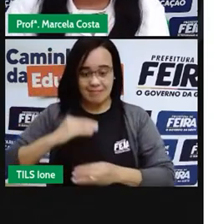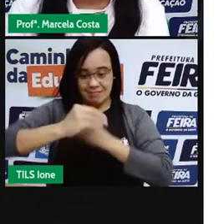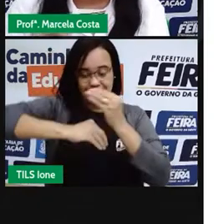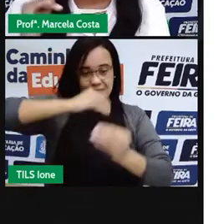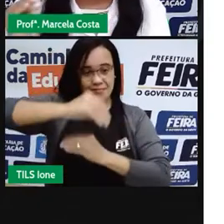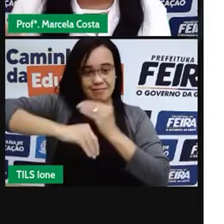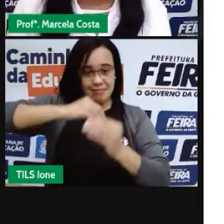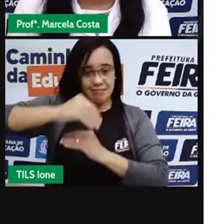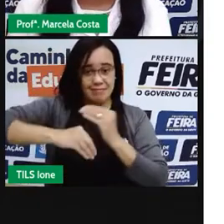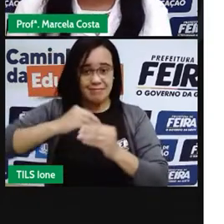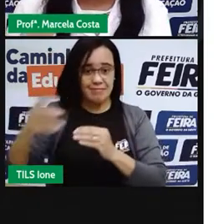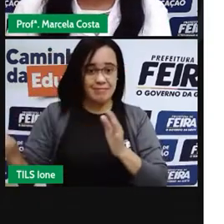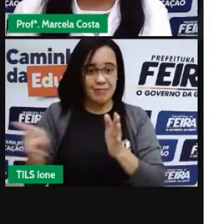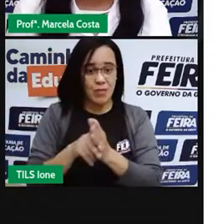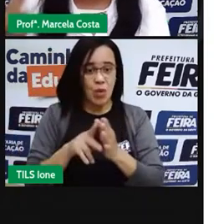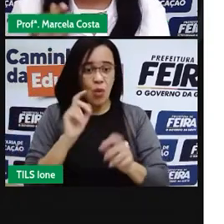iria